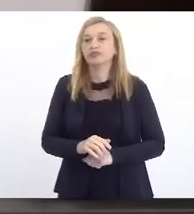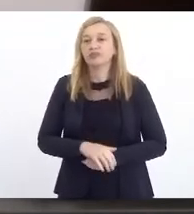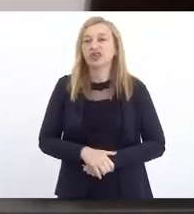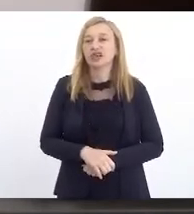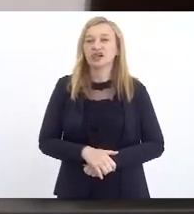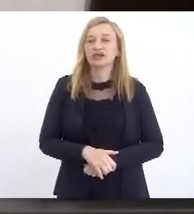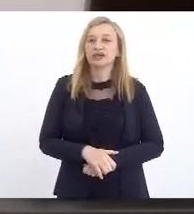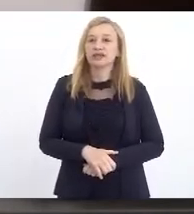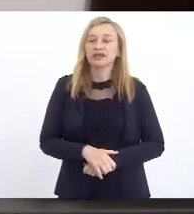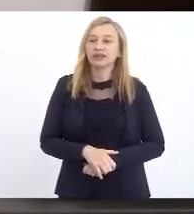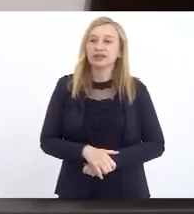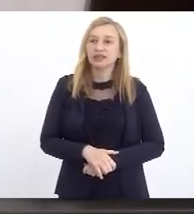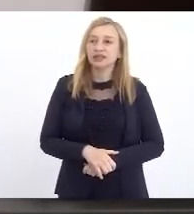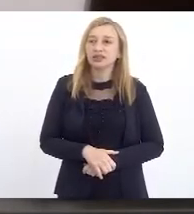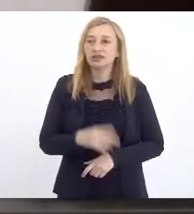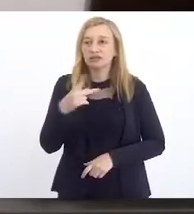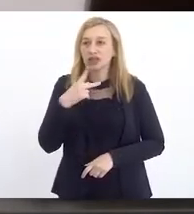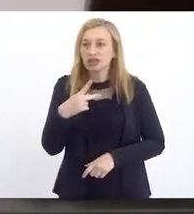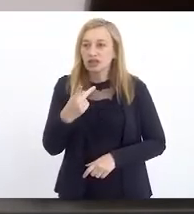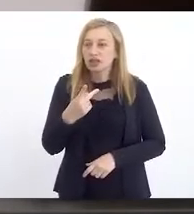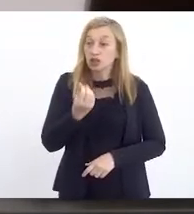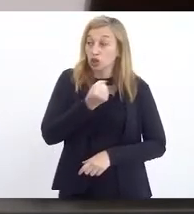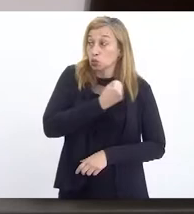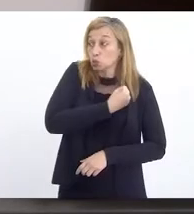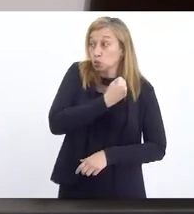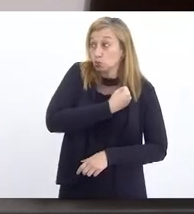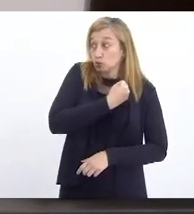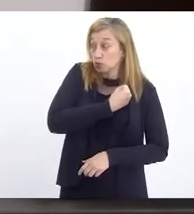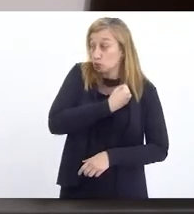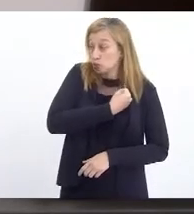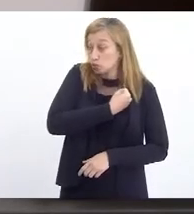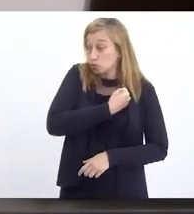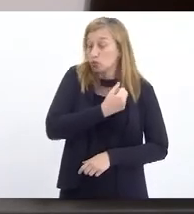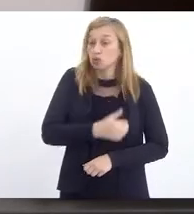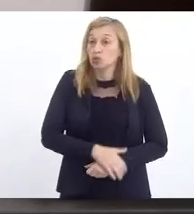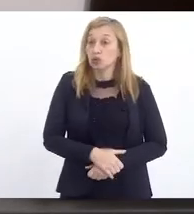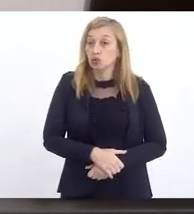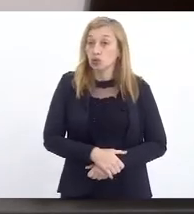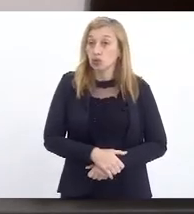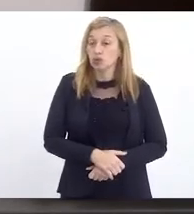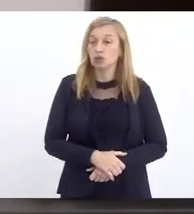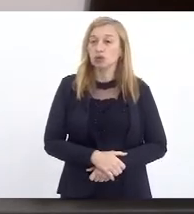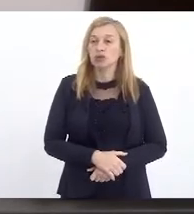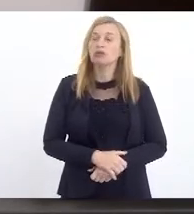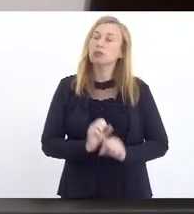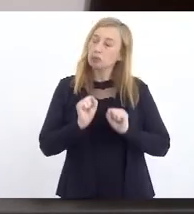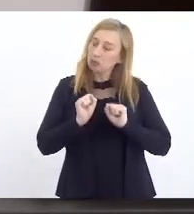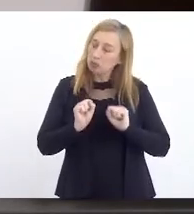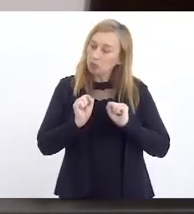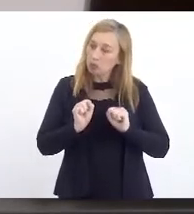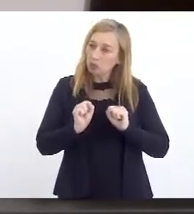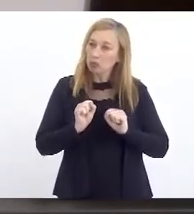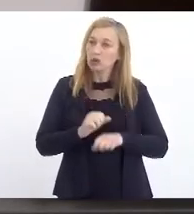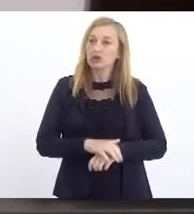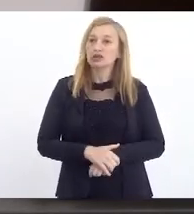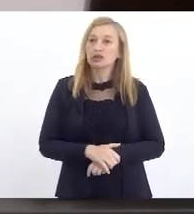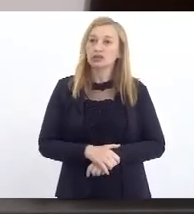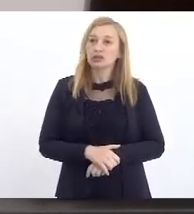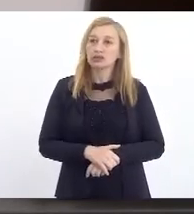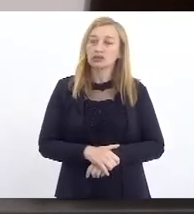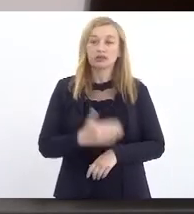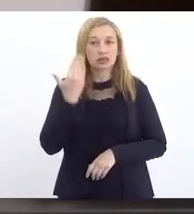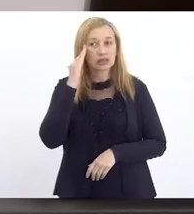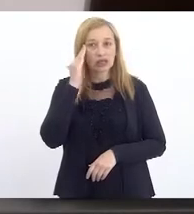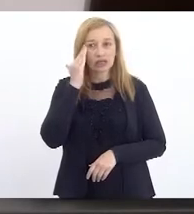estamos fazendo questão de falar em números para que a gente possa ter a